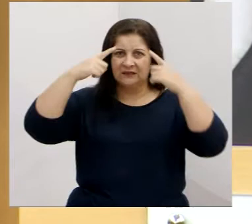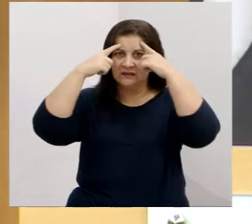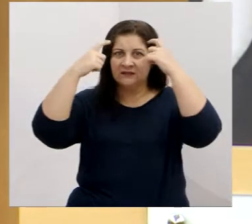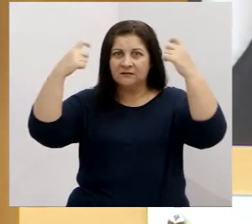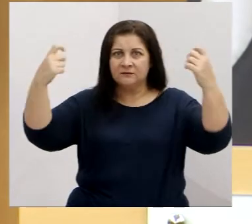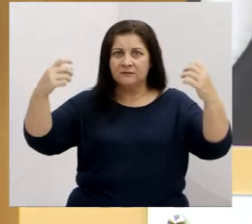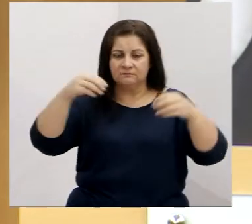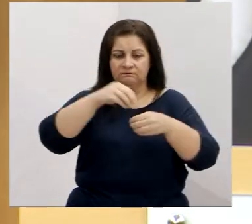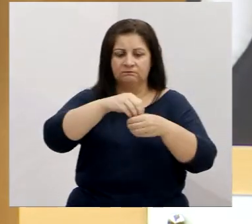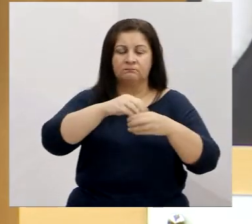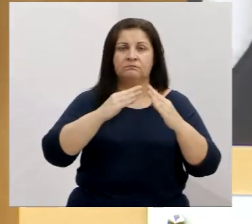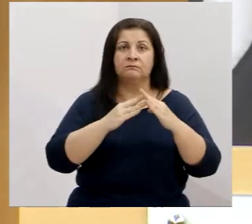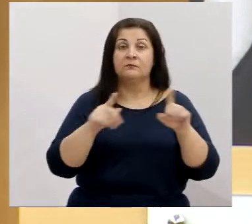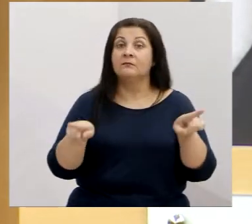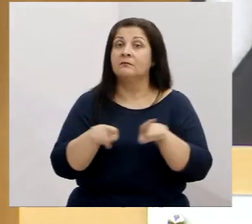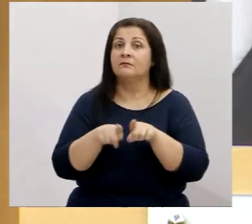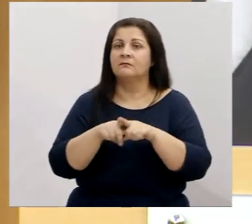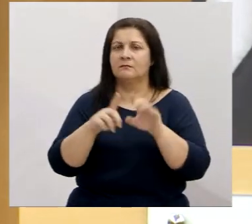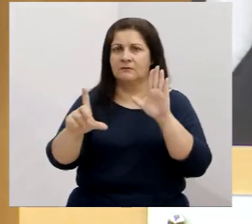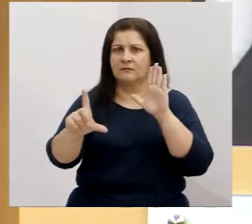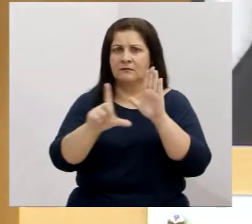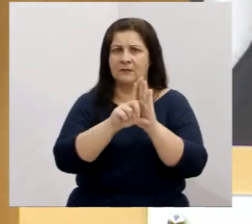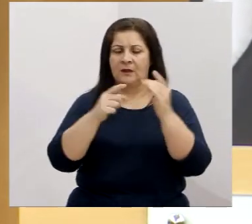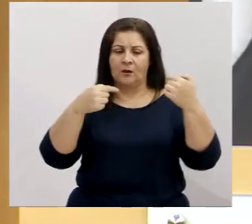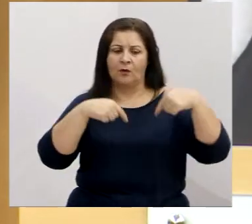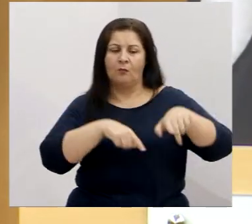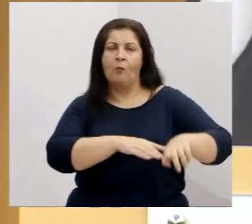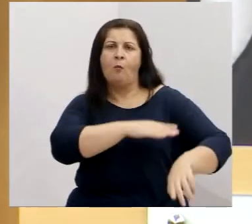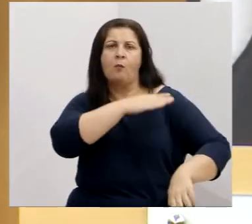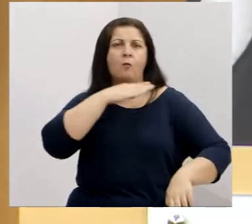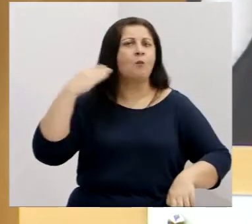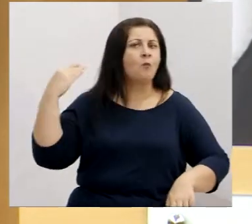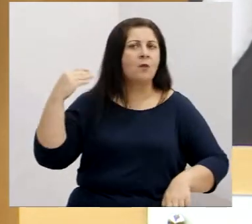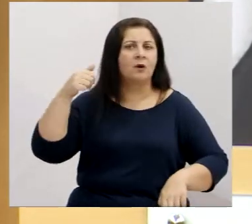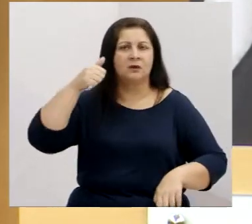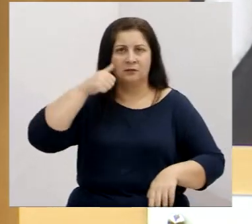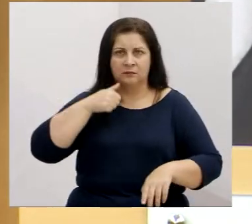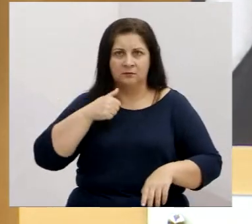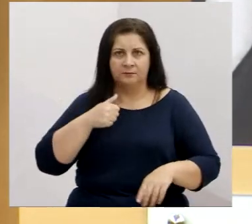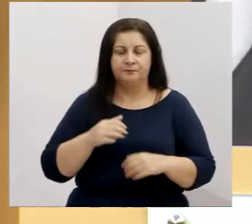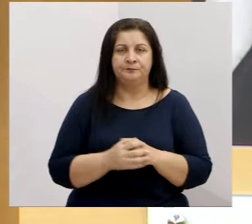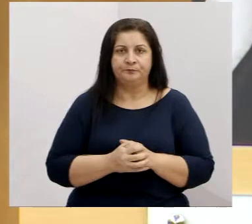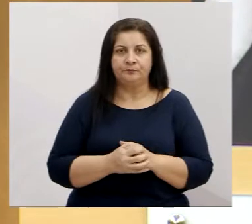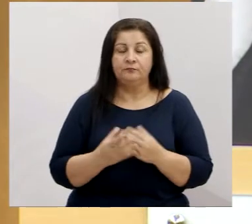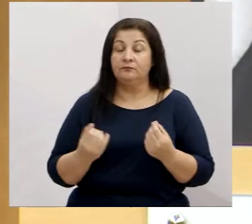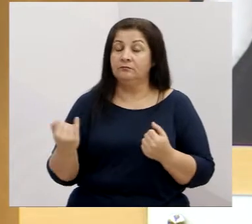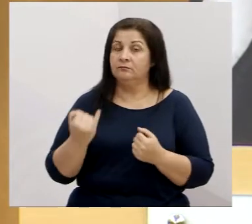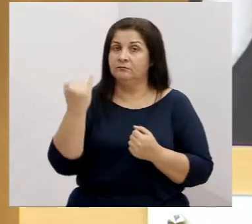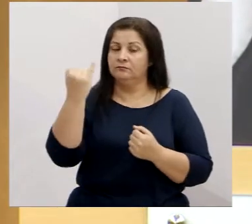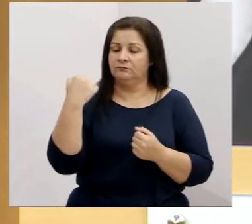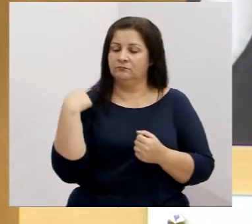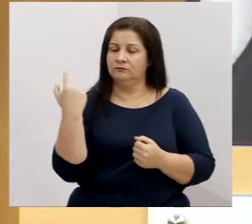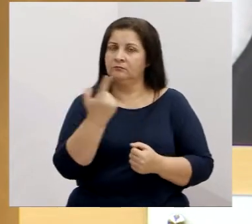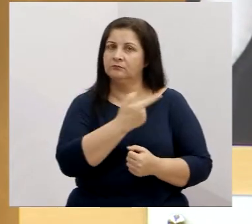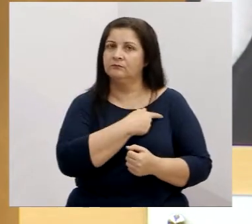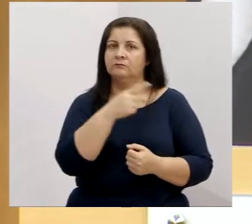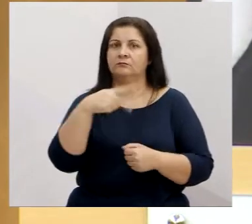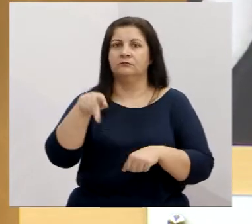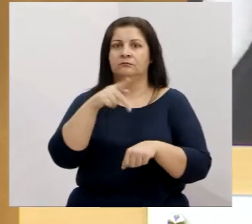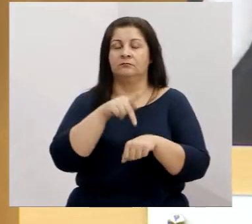EA lei do feminicídio estes foram Passos importantes em nosso país